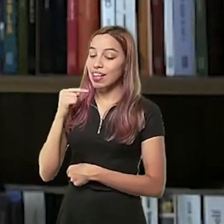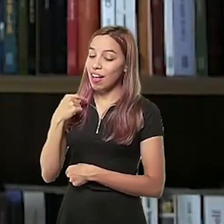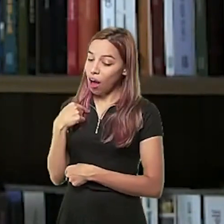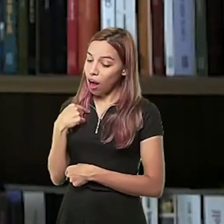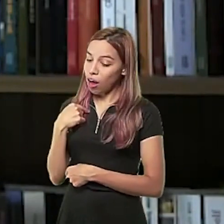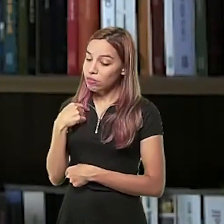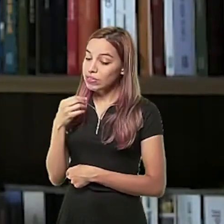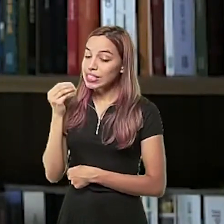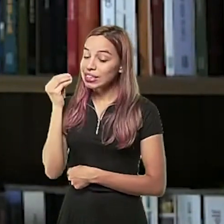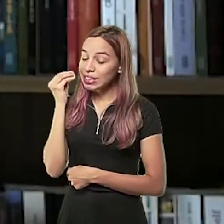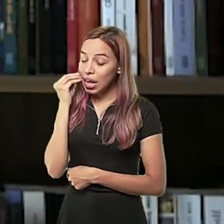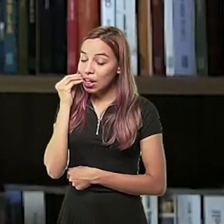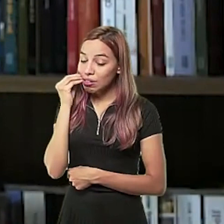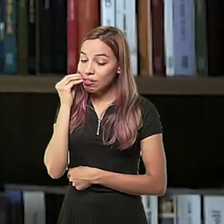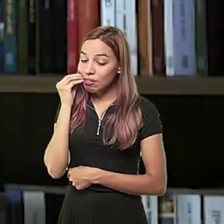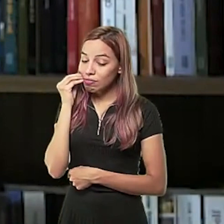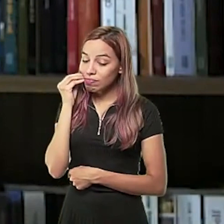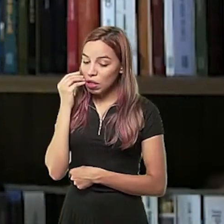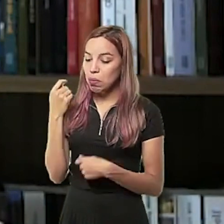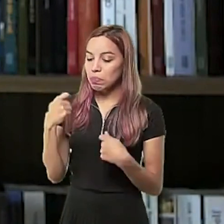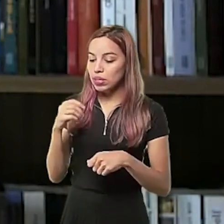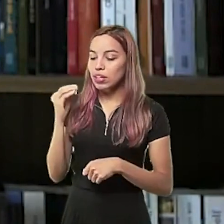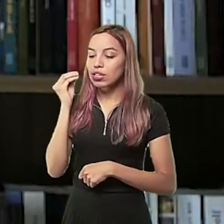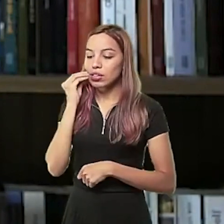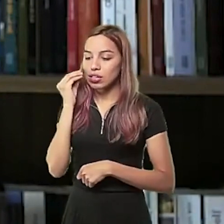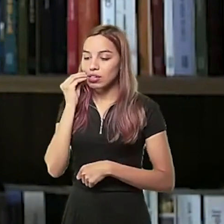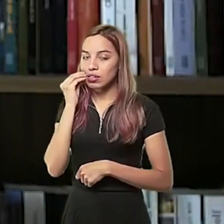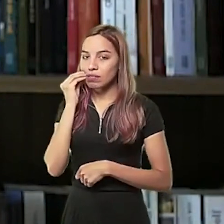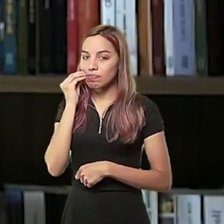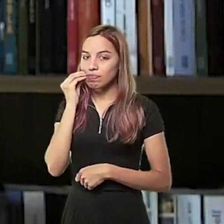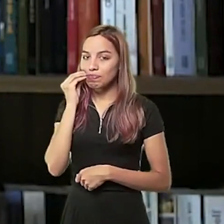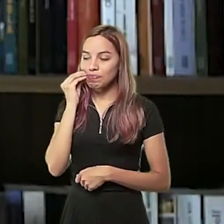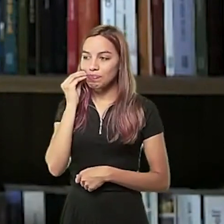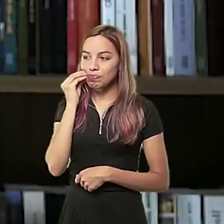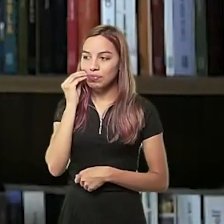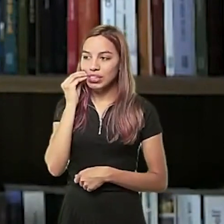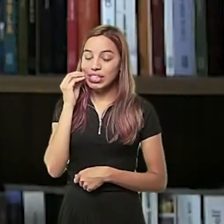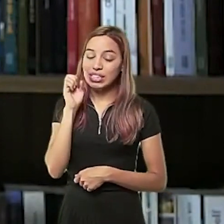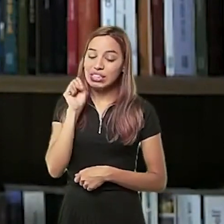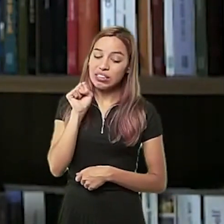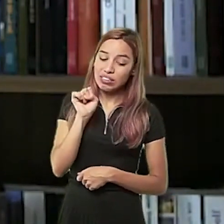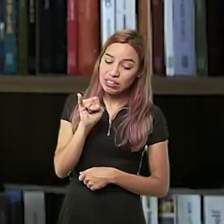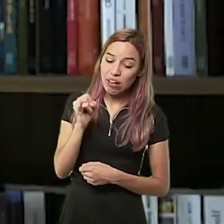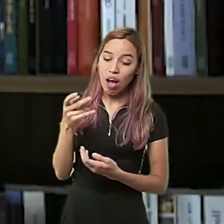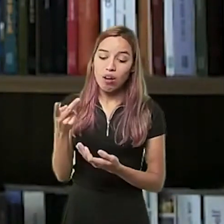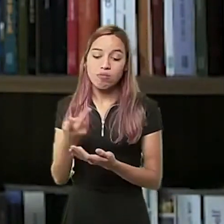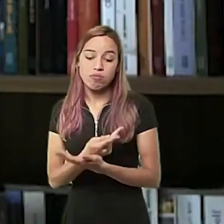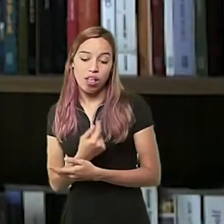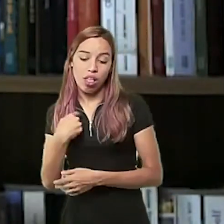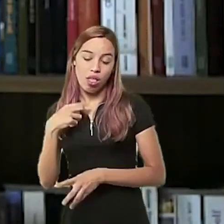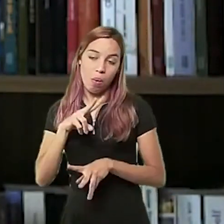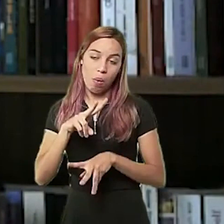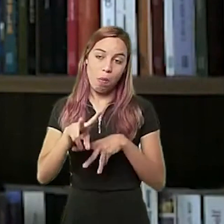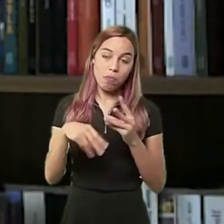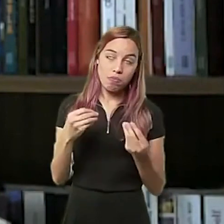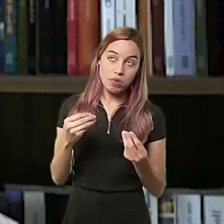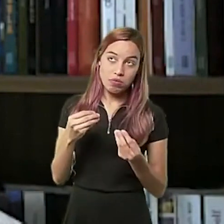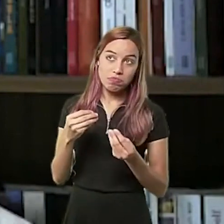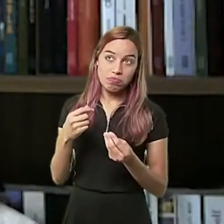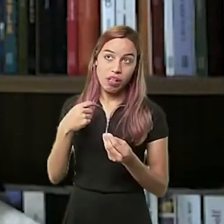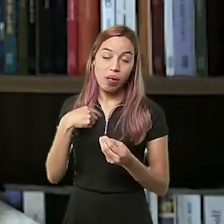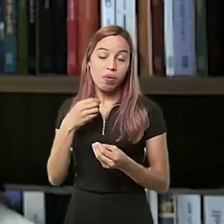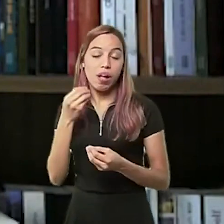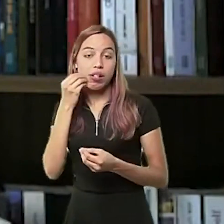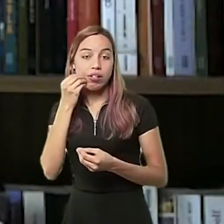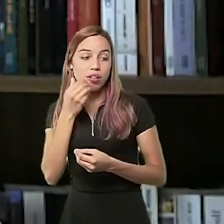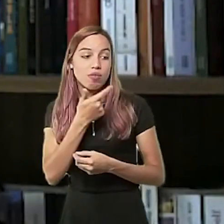Josane, protocolar. Era algo assim, eu digo, olha, vou mandar, né? Se colar, colou. Se não colar, vou tentando outros.